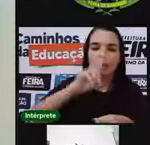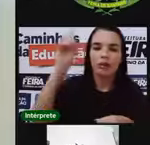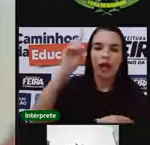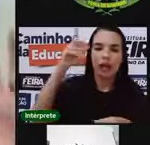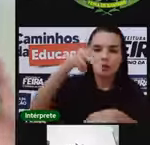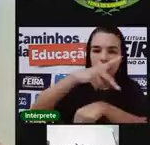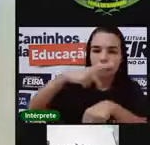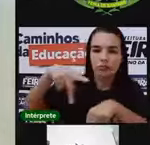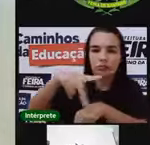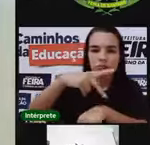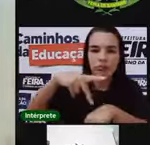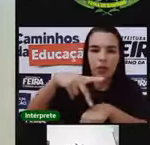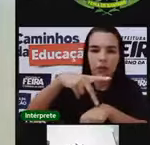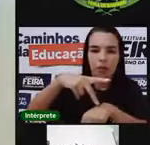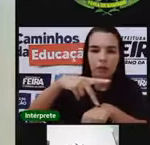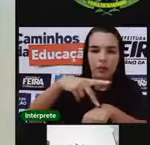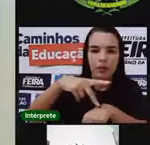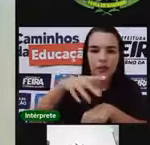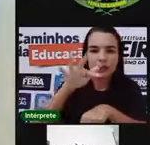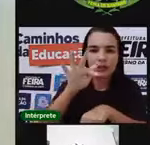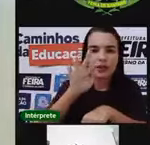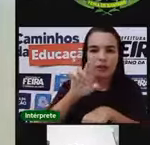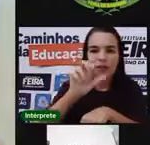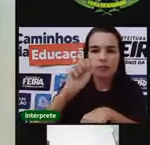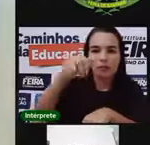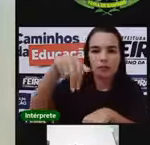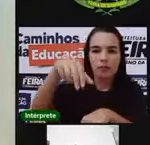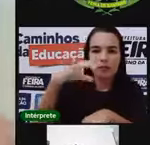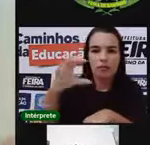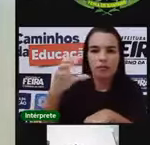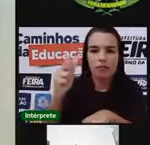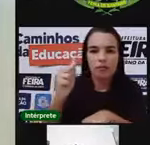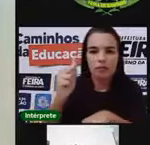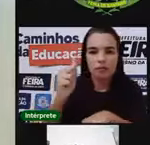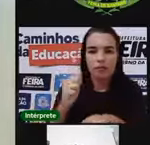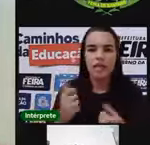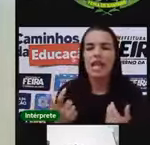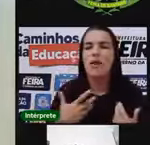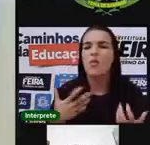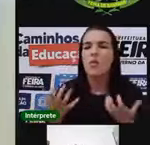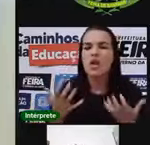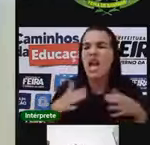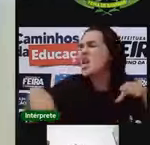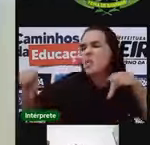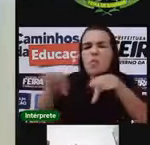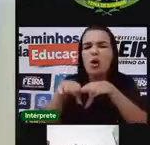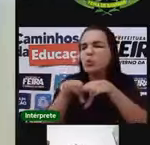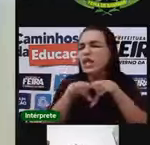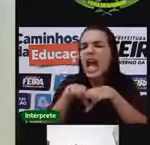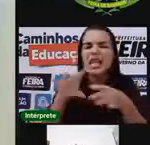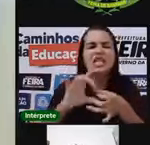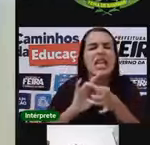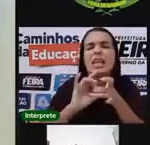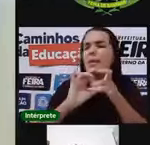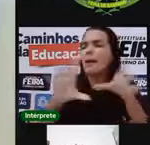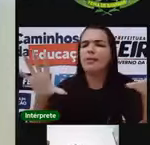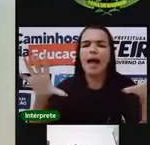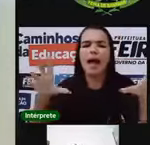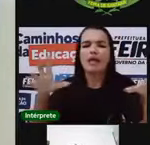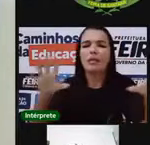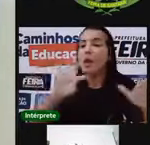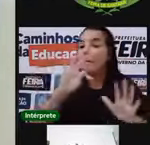equidade. Igualité, liberté, fraternité. Eu quero liberdade, eu quero fraternidade, eu quero igualdade para todos. Isso é busca de